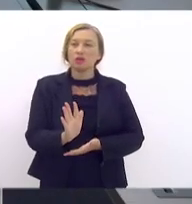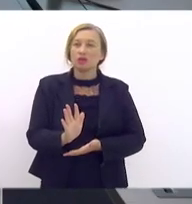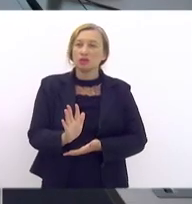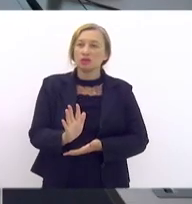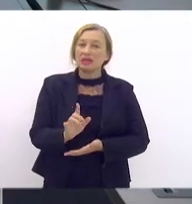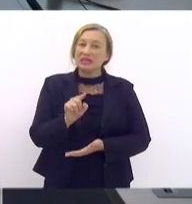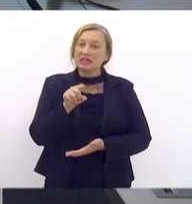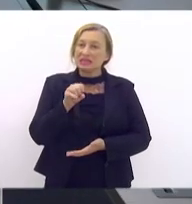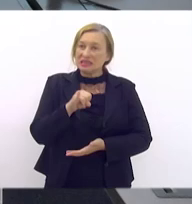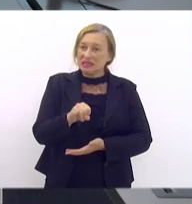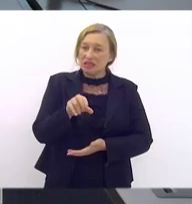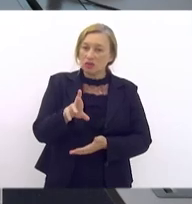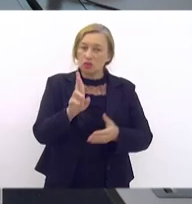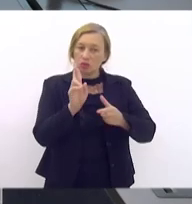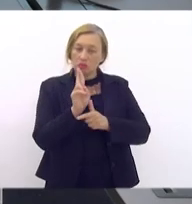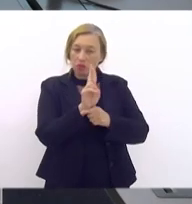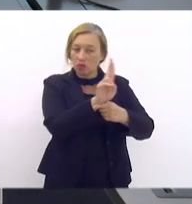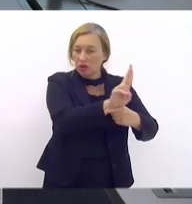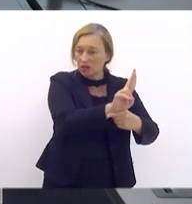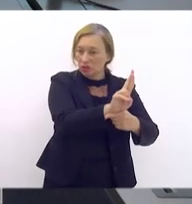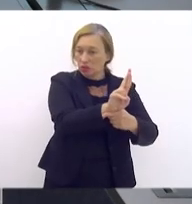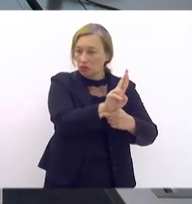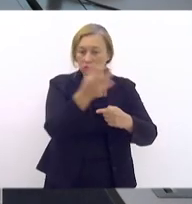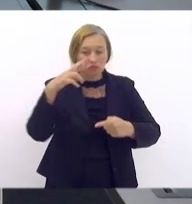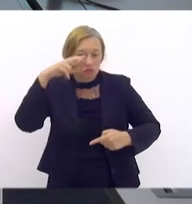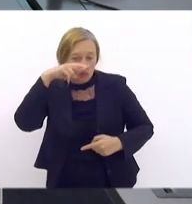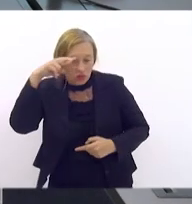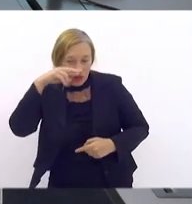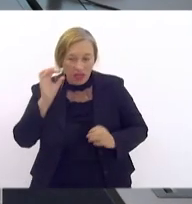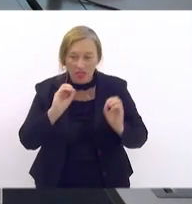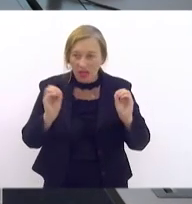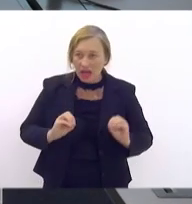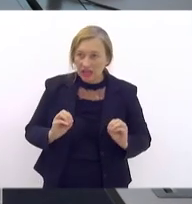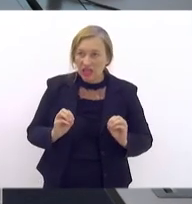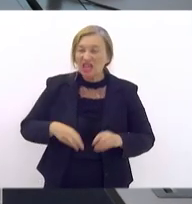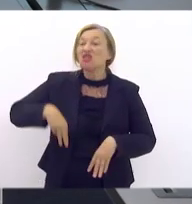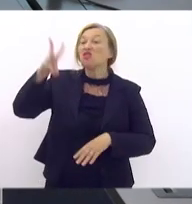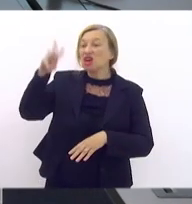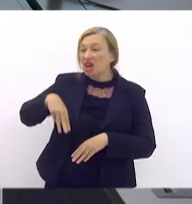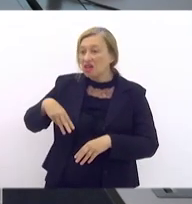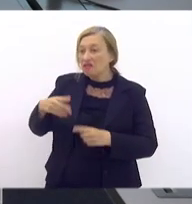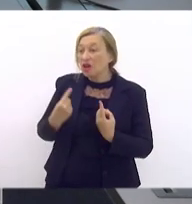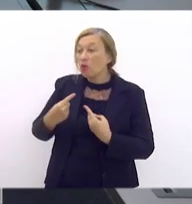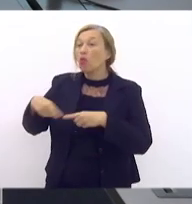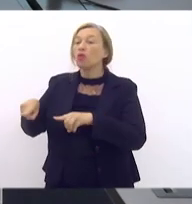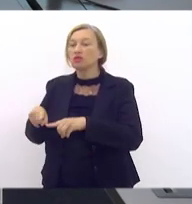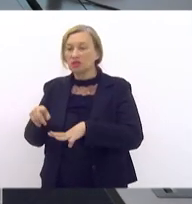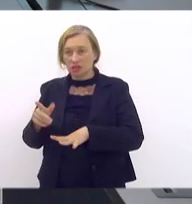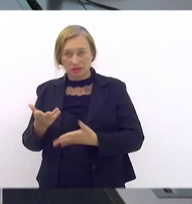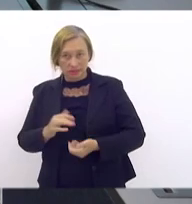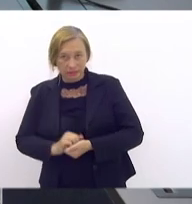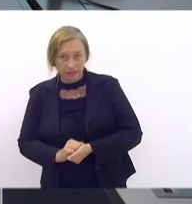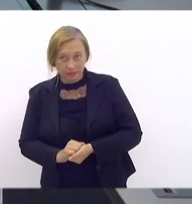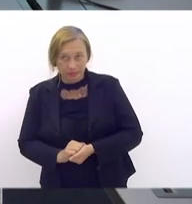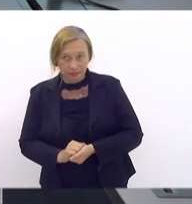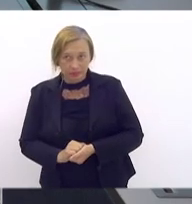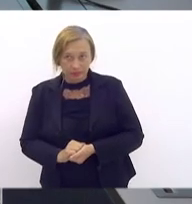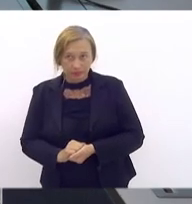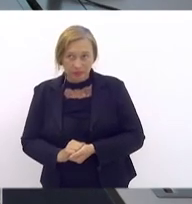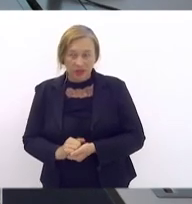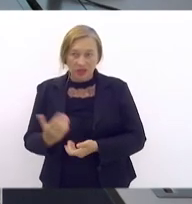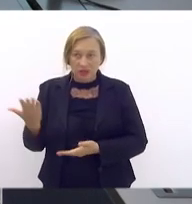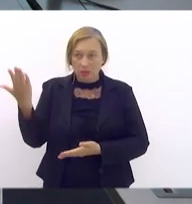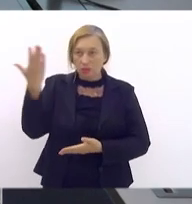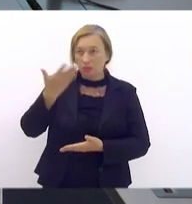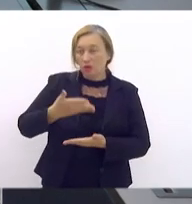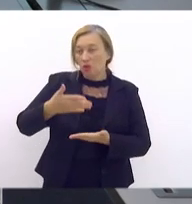esse procurador não questionou e se lá não não Foi questionado quem é que vai questionar essa produção de provas